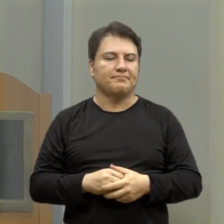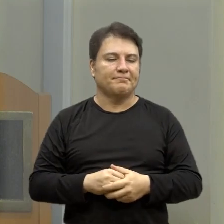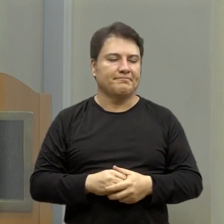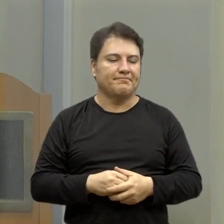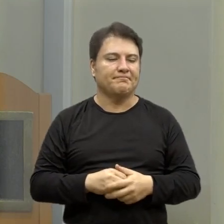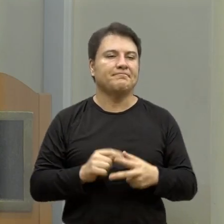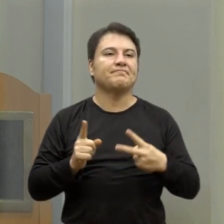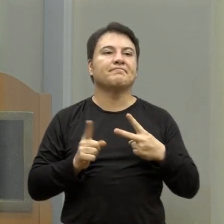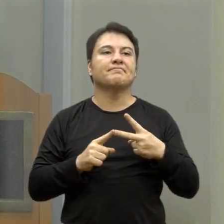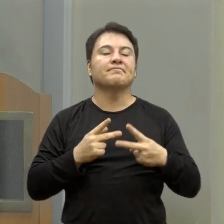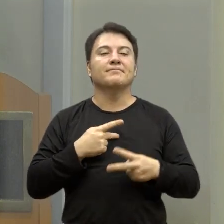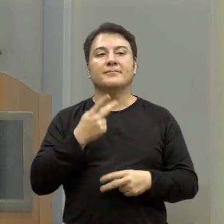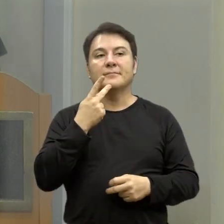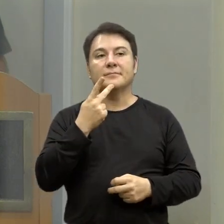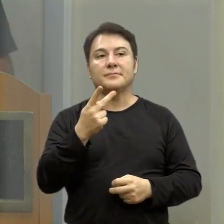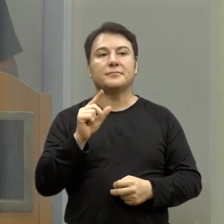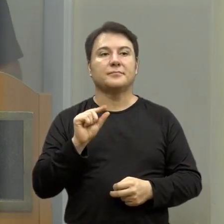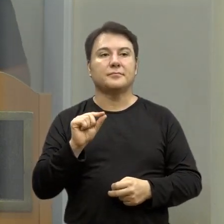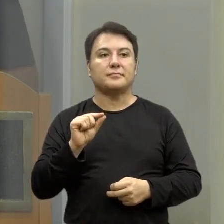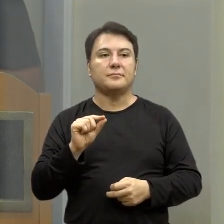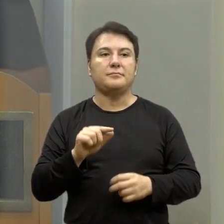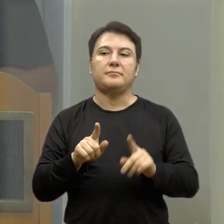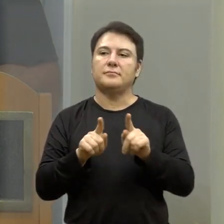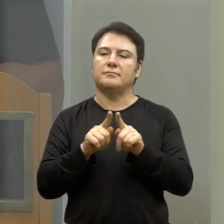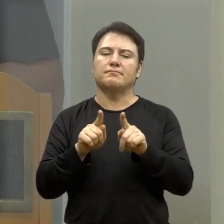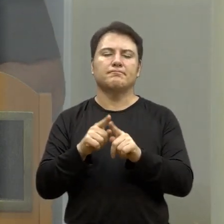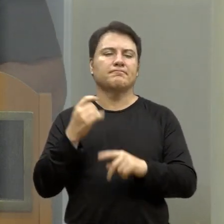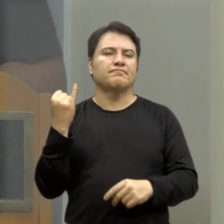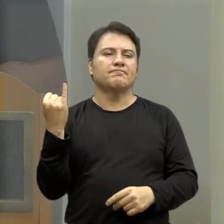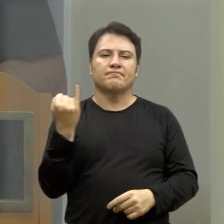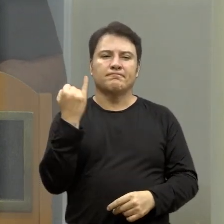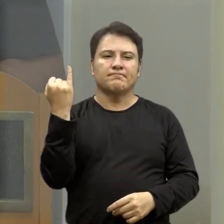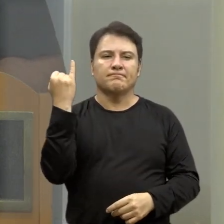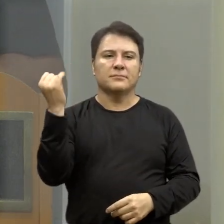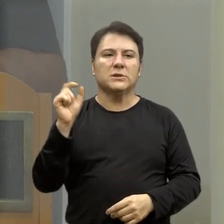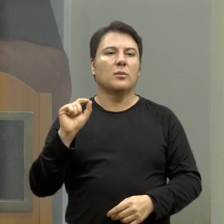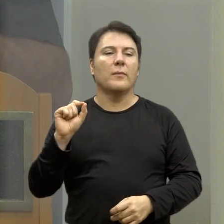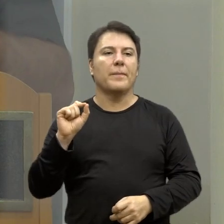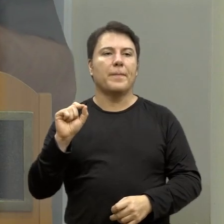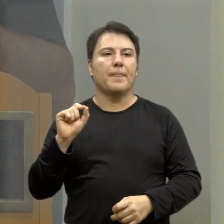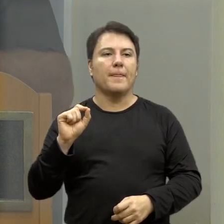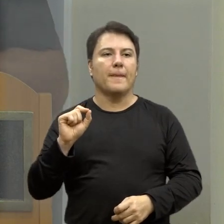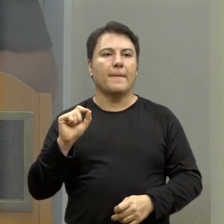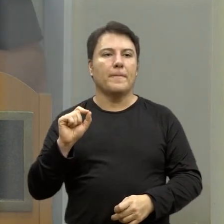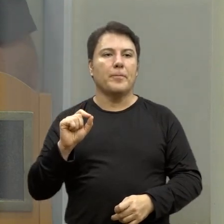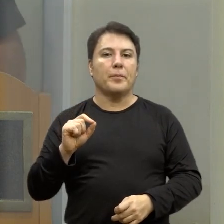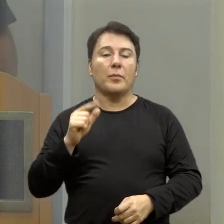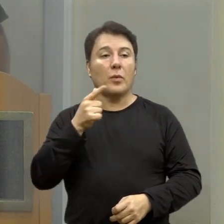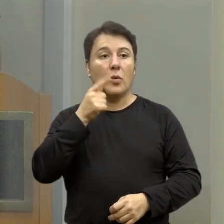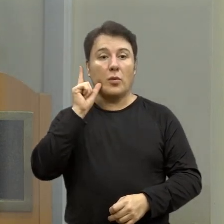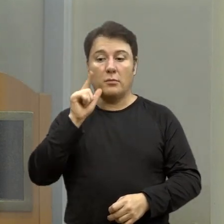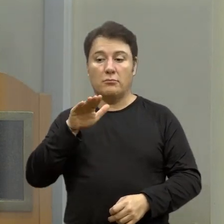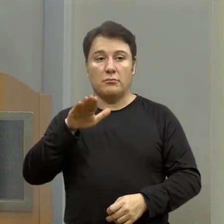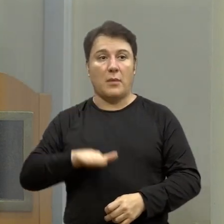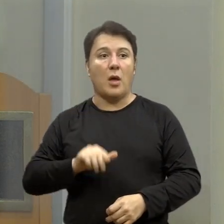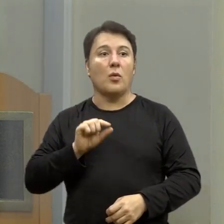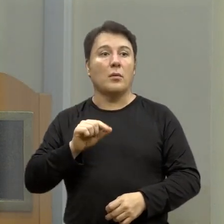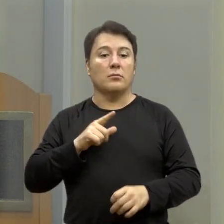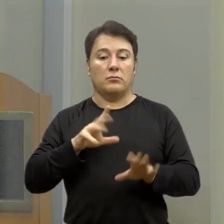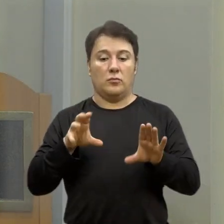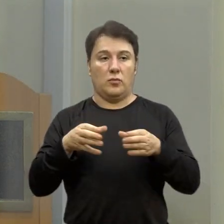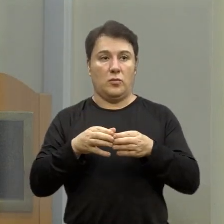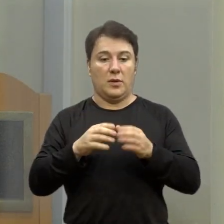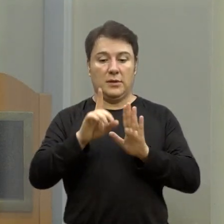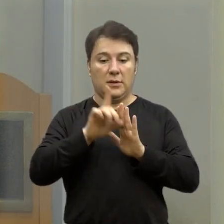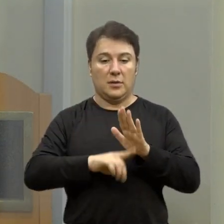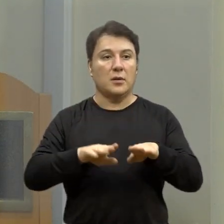queria também dizer para vocês que é absolutamente importante. Na tarde de ontem, a Comissão do Direito